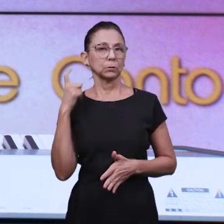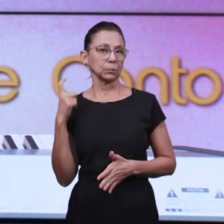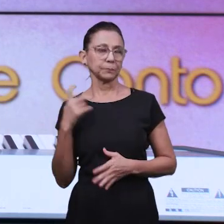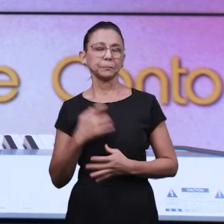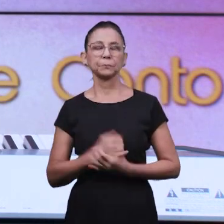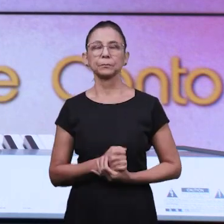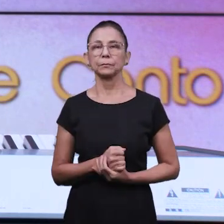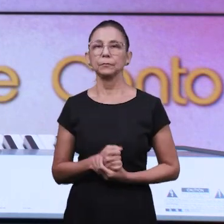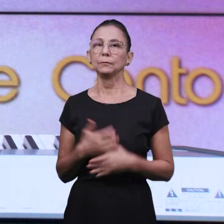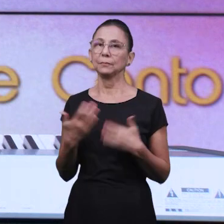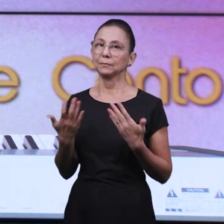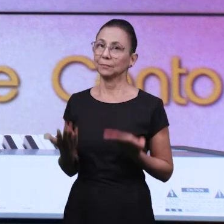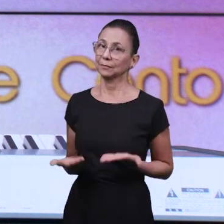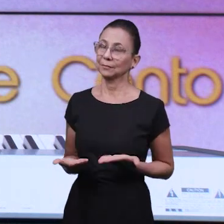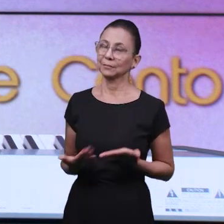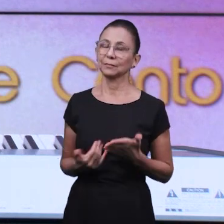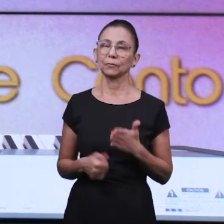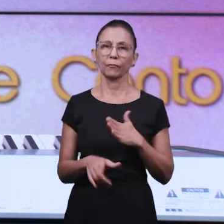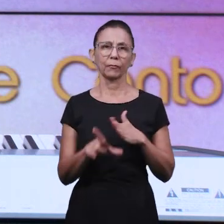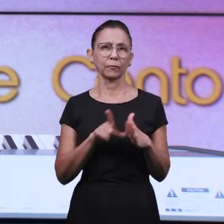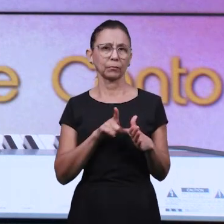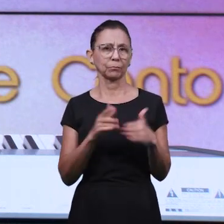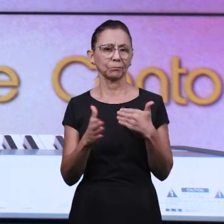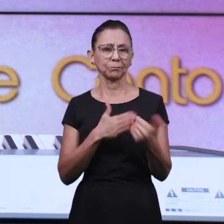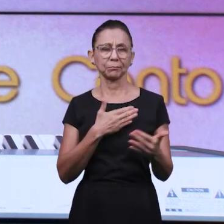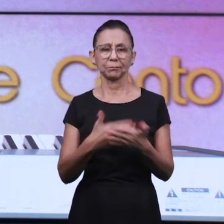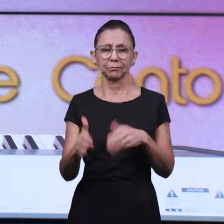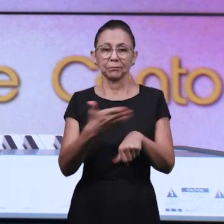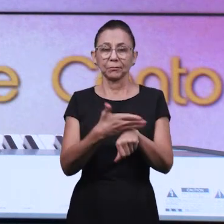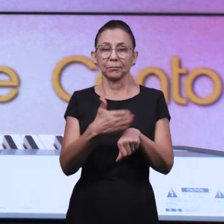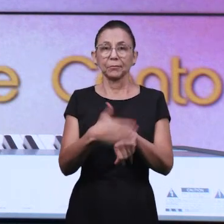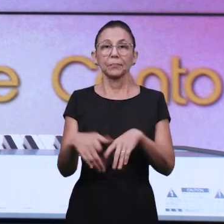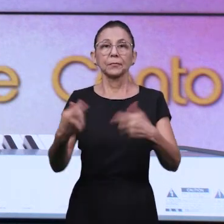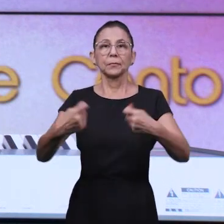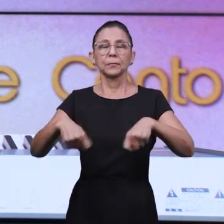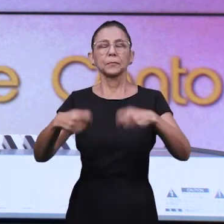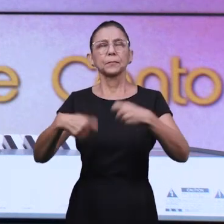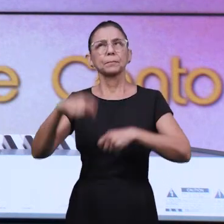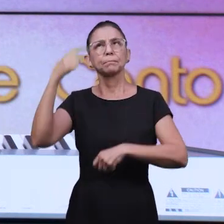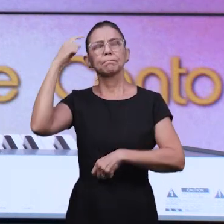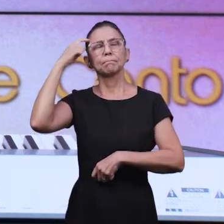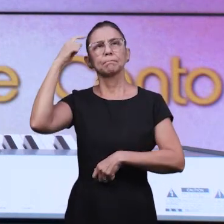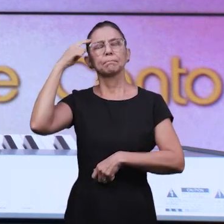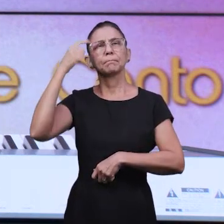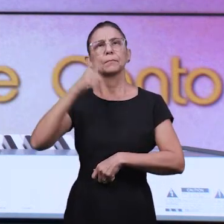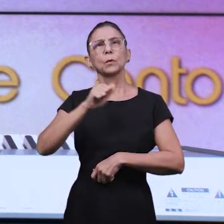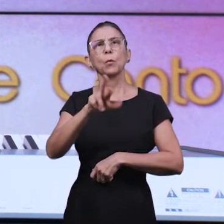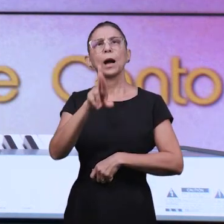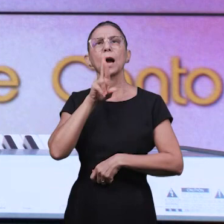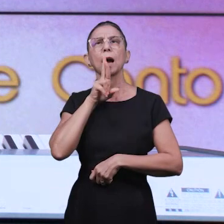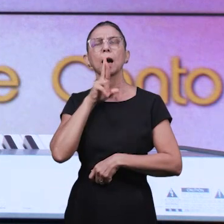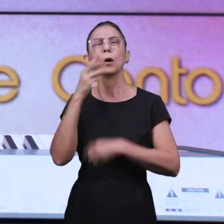som. Então, antes de qualquer treino, eu preciso pensar na minha